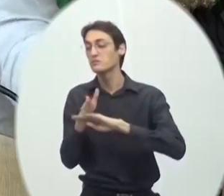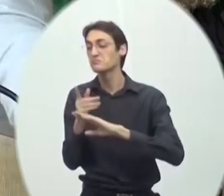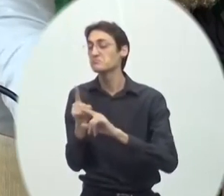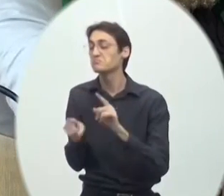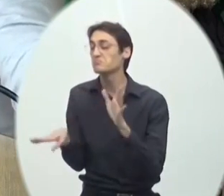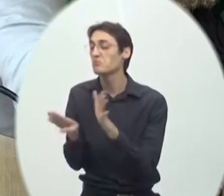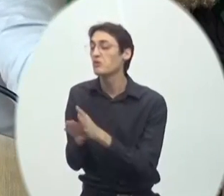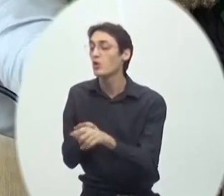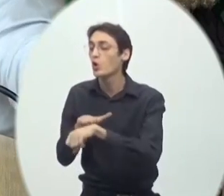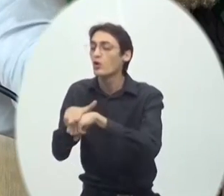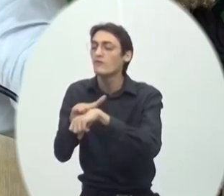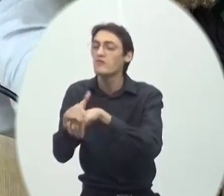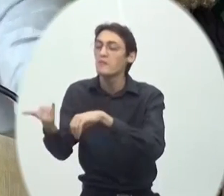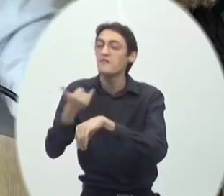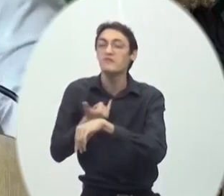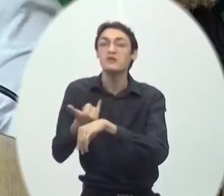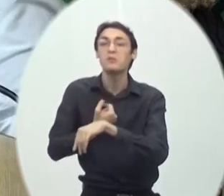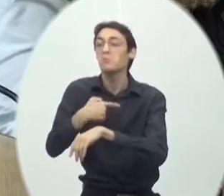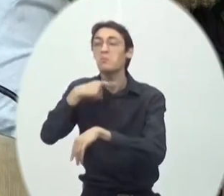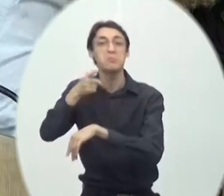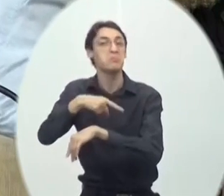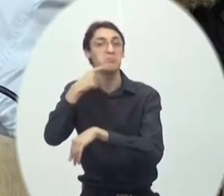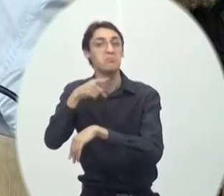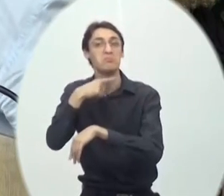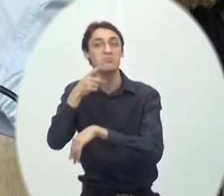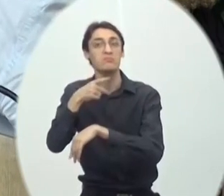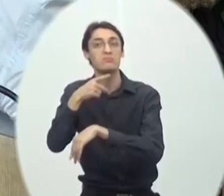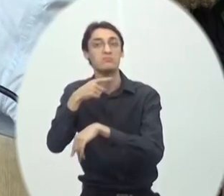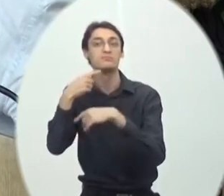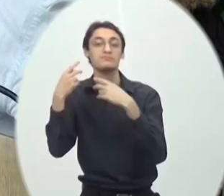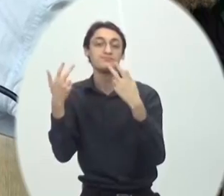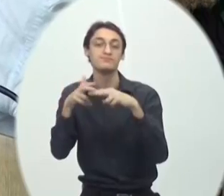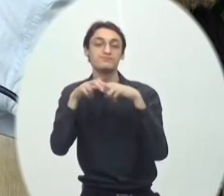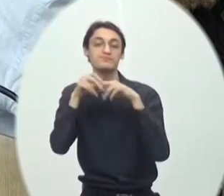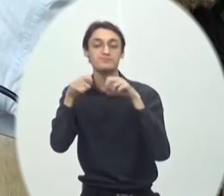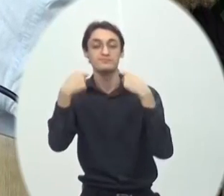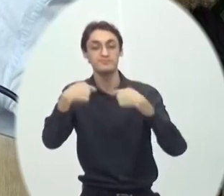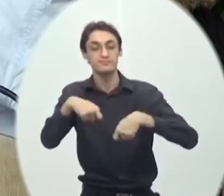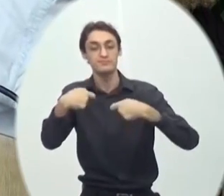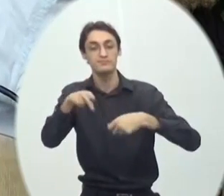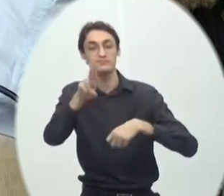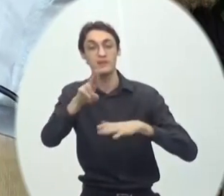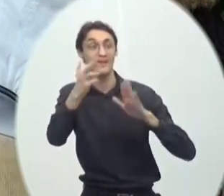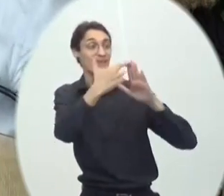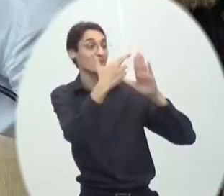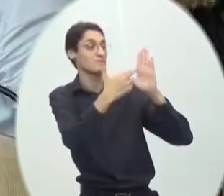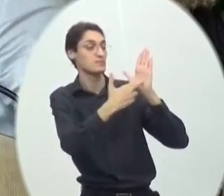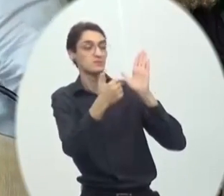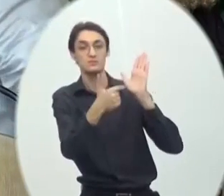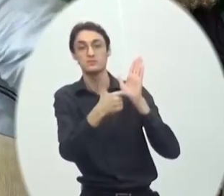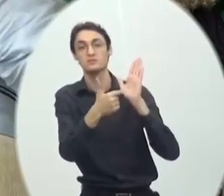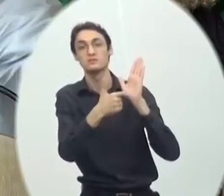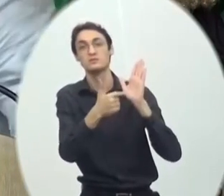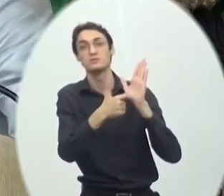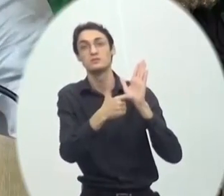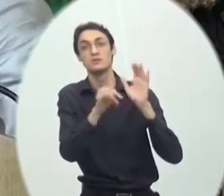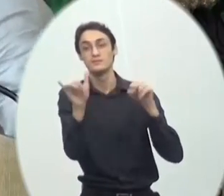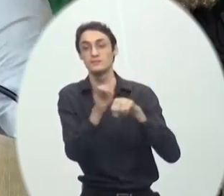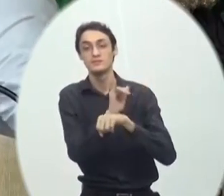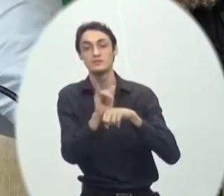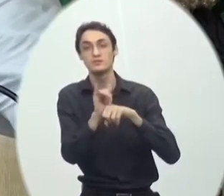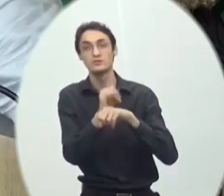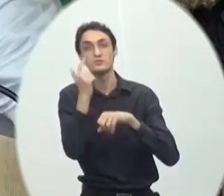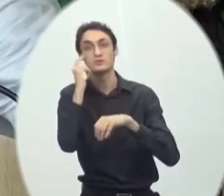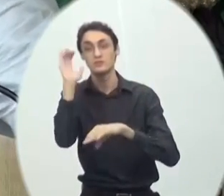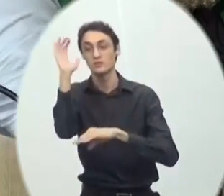que pode nos dar a informação. Então nós temos que usar as ferramentas que nós temos através do requerimento, porque lá tem poste de madeira